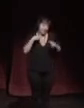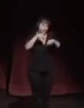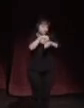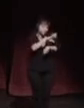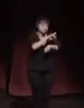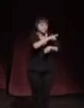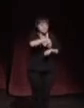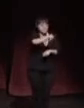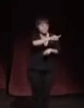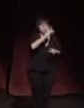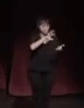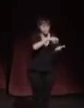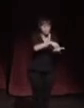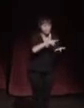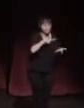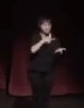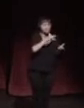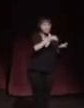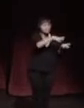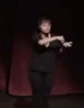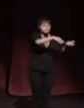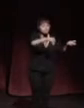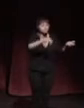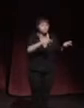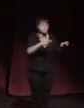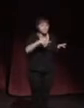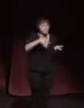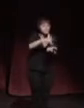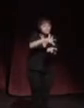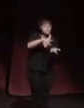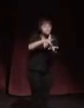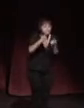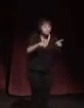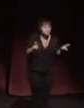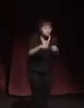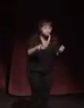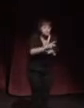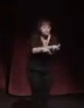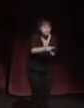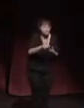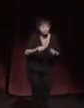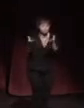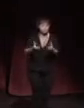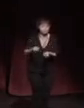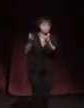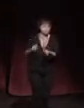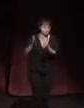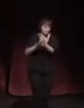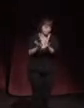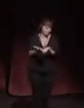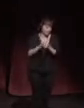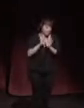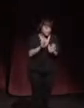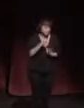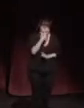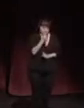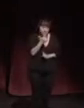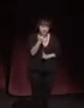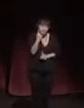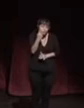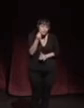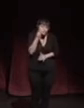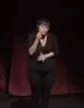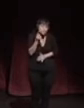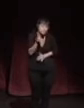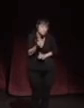copiamos discos para que fossem levados e trouxemos mais livros, enfim. Embora seja tão pequena, me fez pensar muito, porque